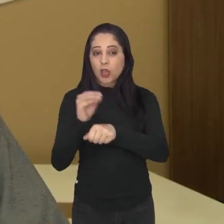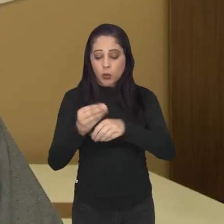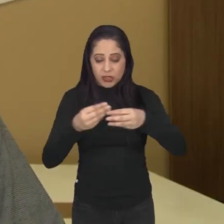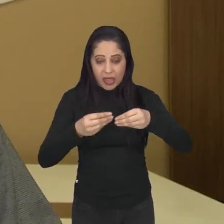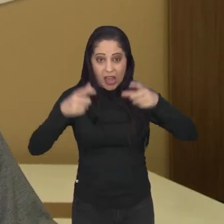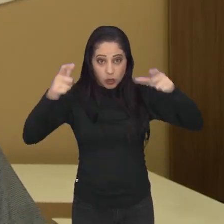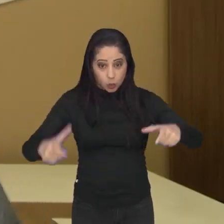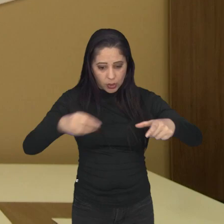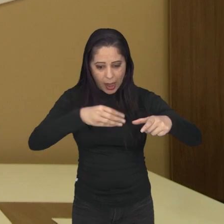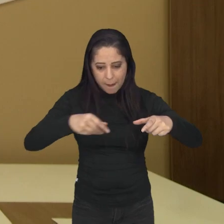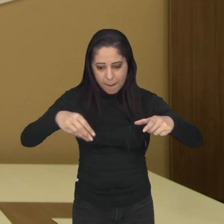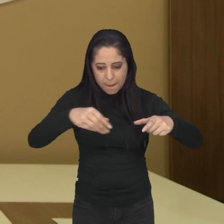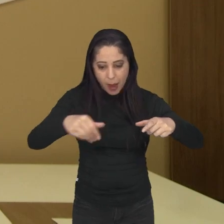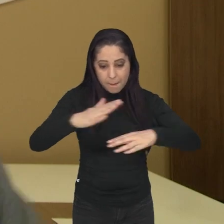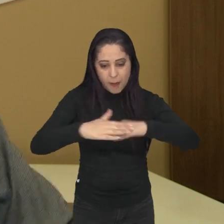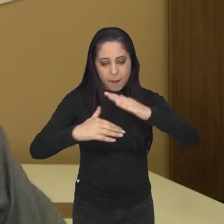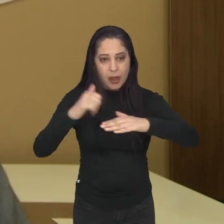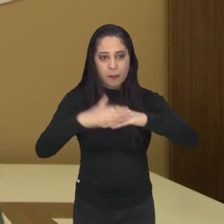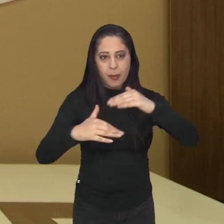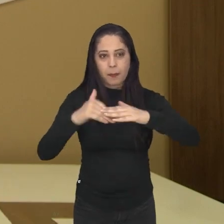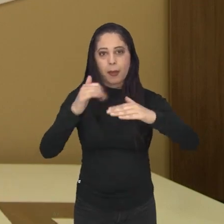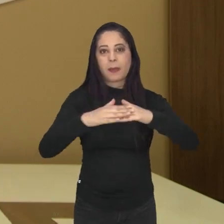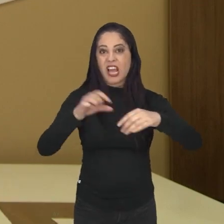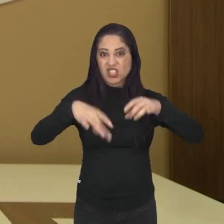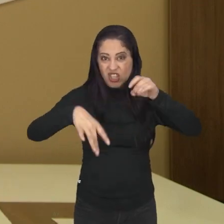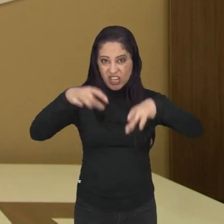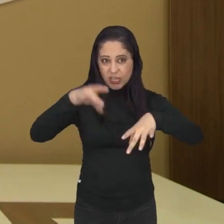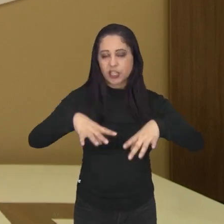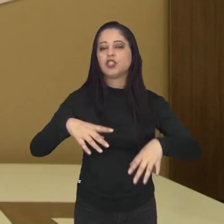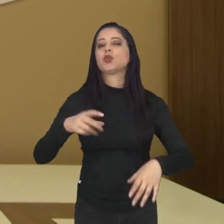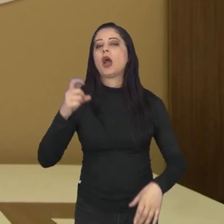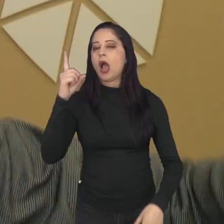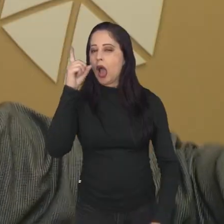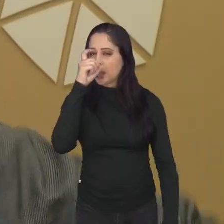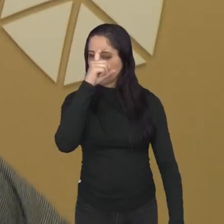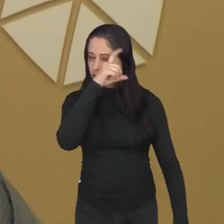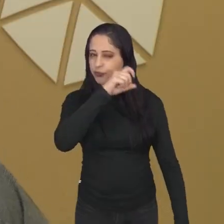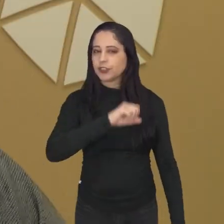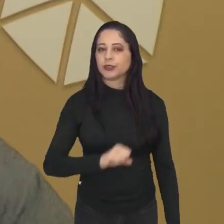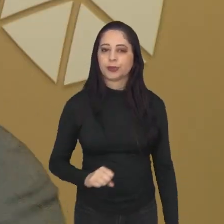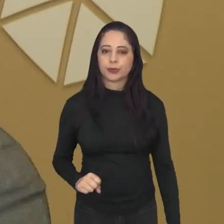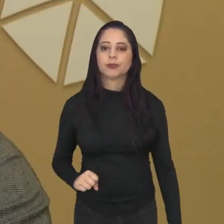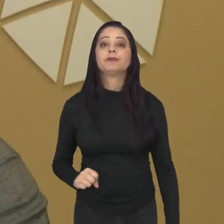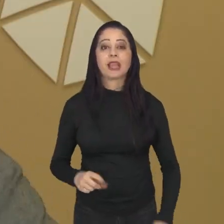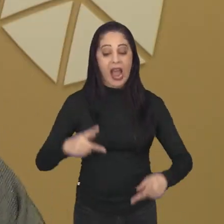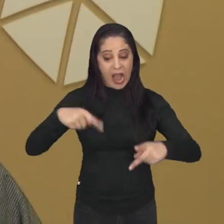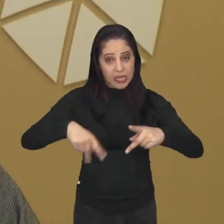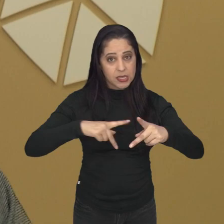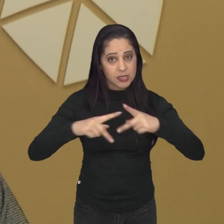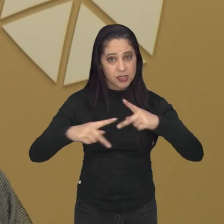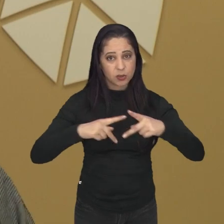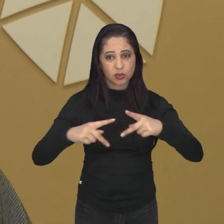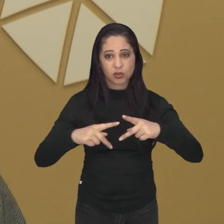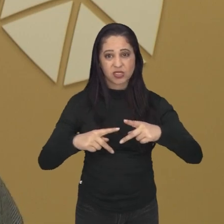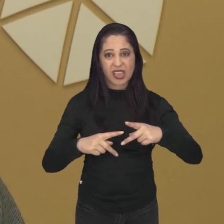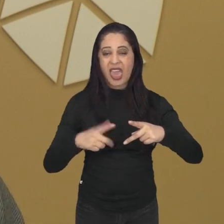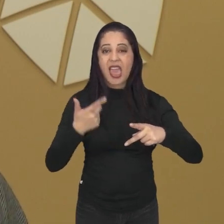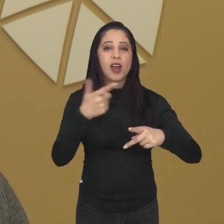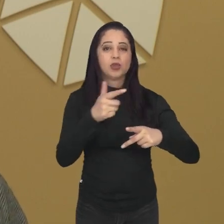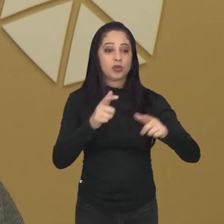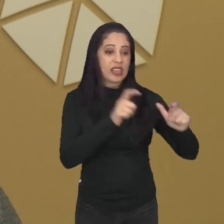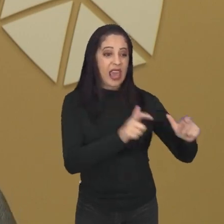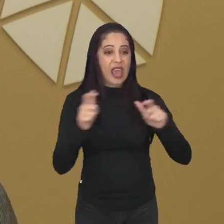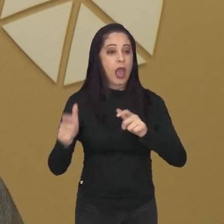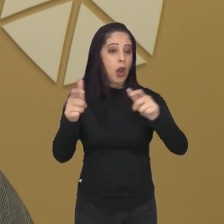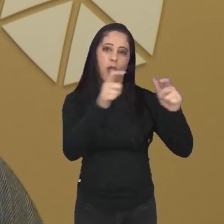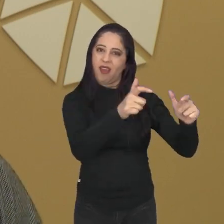manutenção de Um aterro é um trabalho complexo e cada detalhe é importante para não reduzir a vida útil do espaço em São José